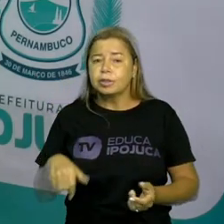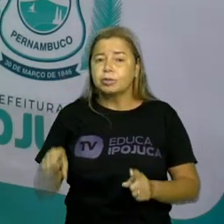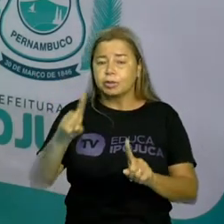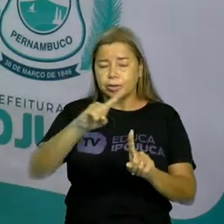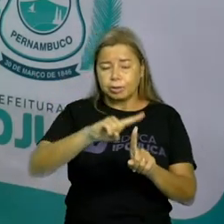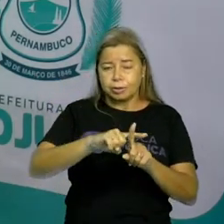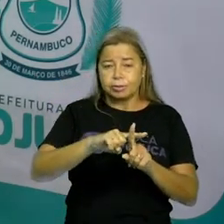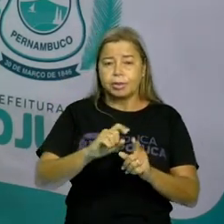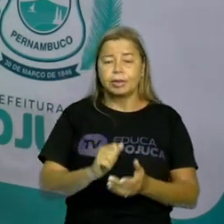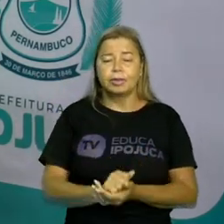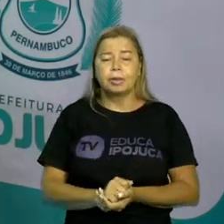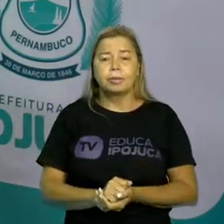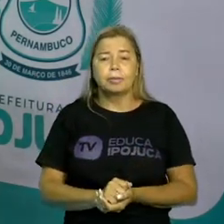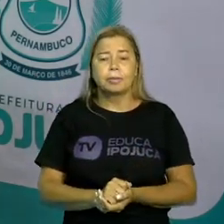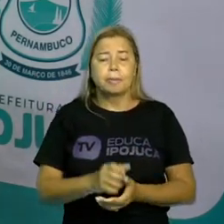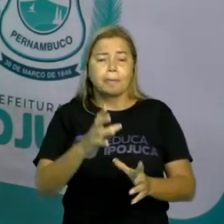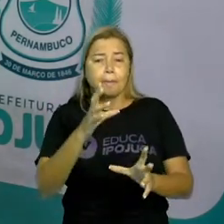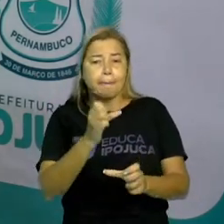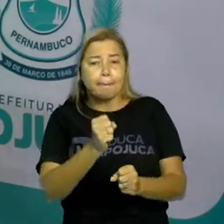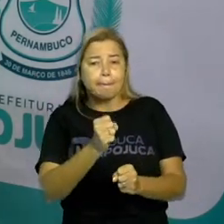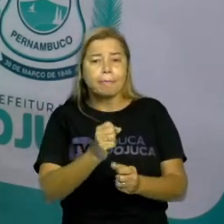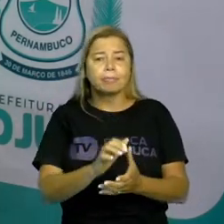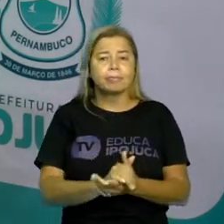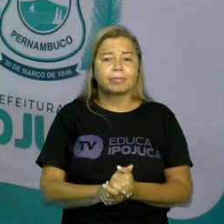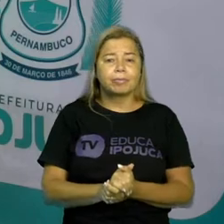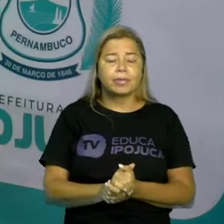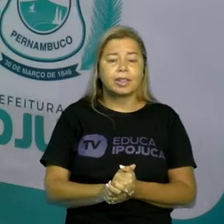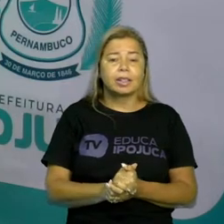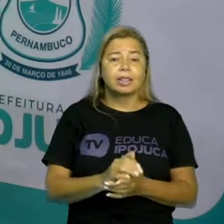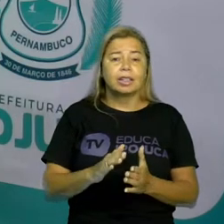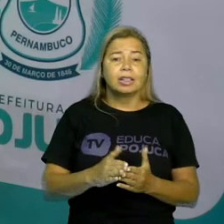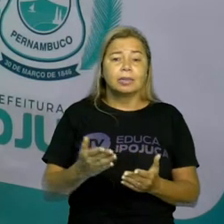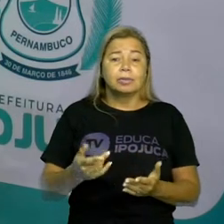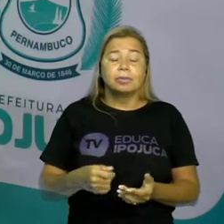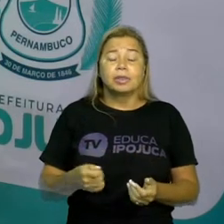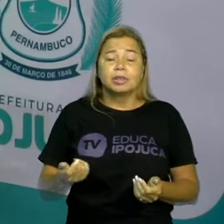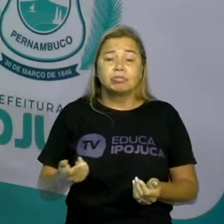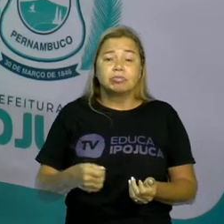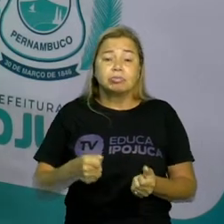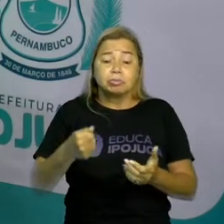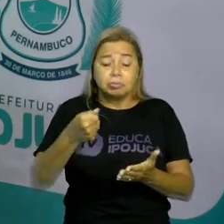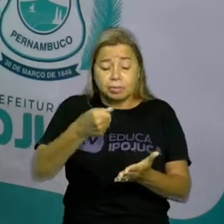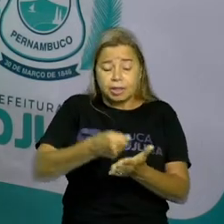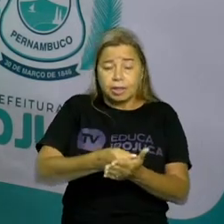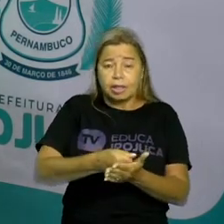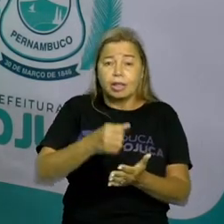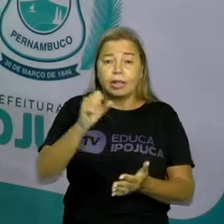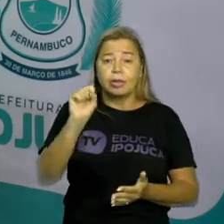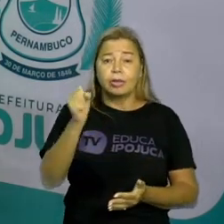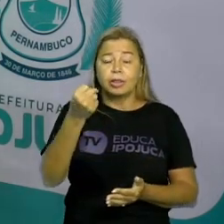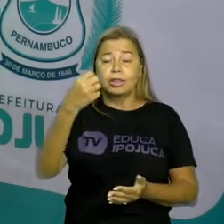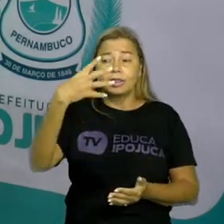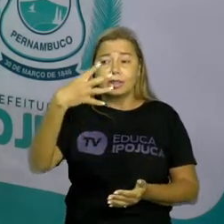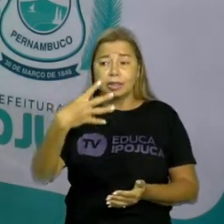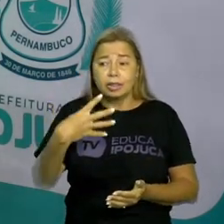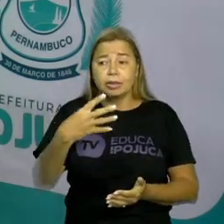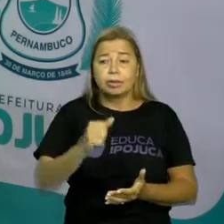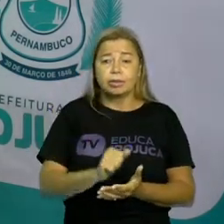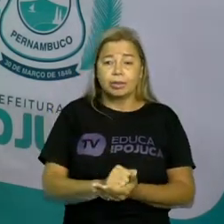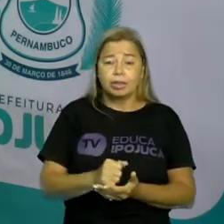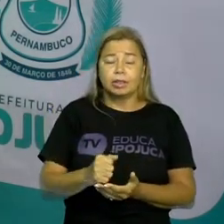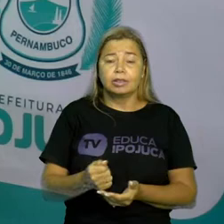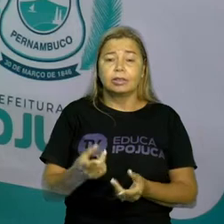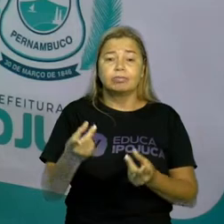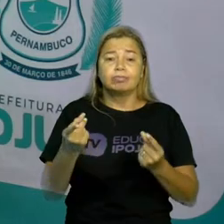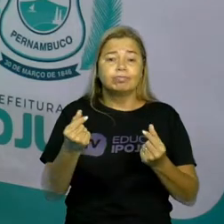mais 46, então ele tem uma dívida de R$ 84,00. R$ 84,00